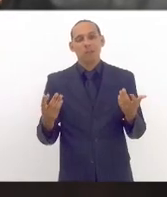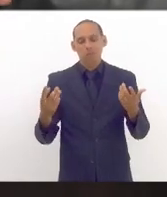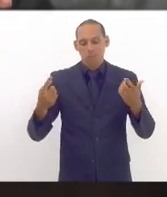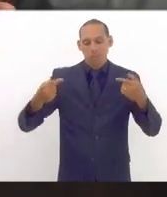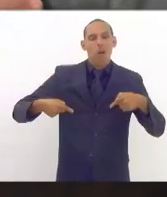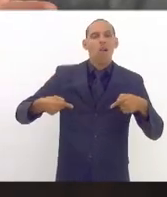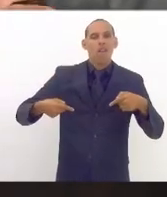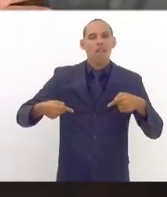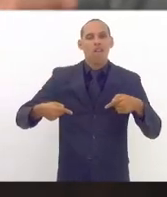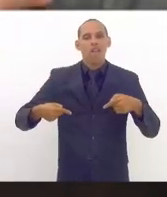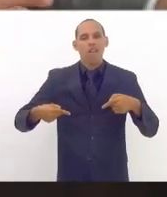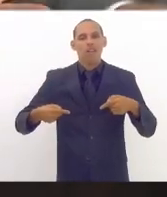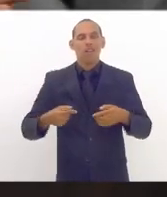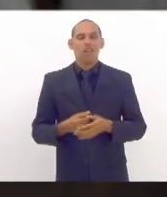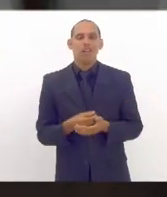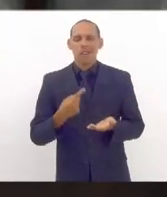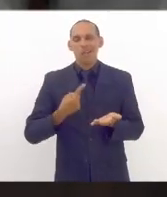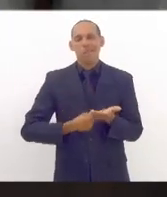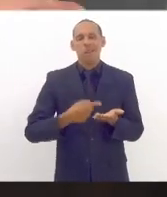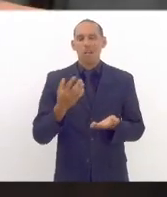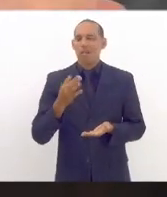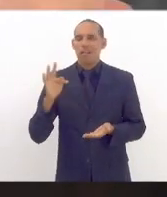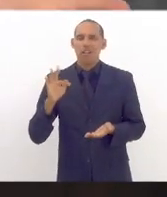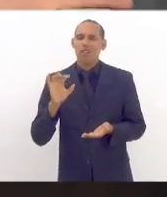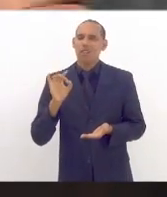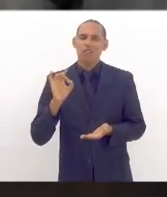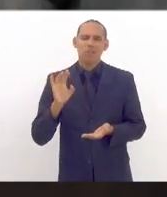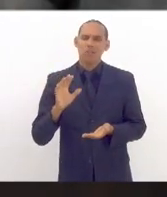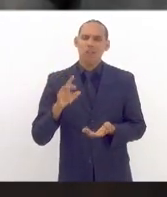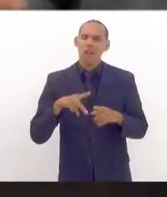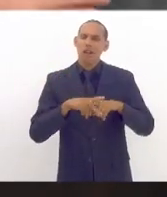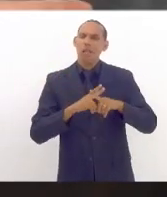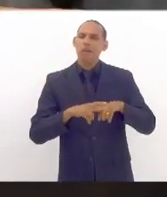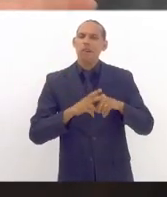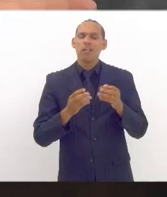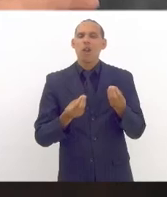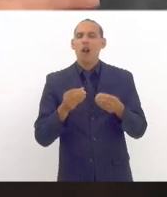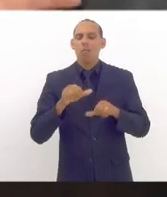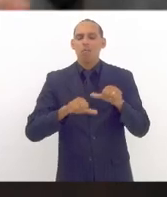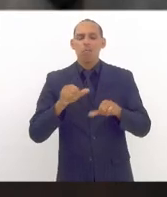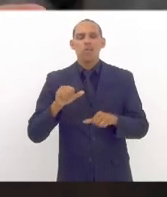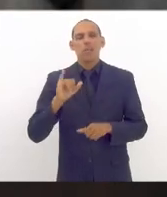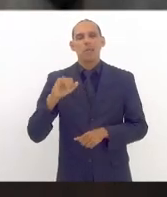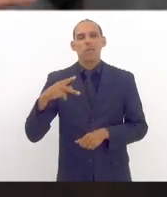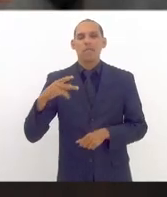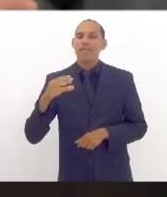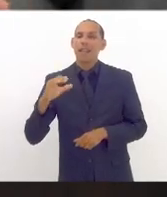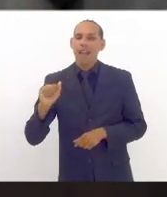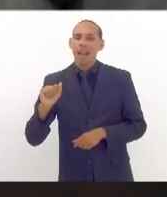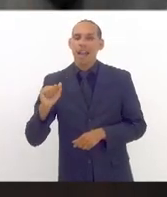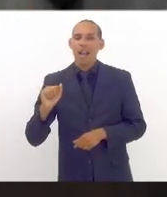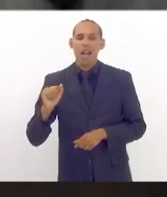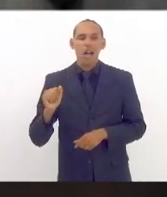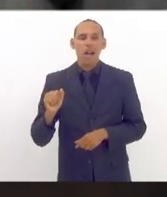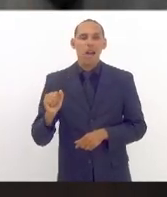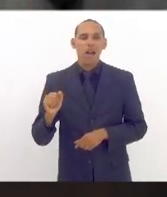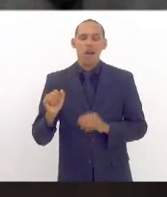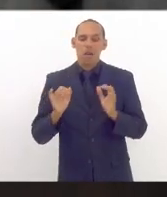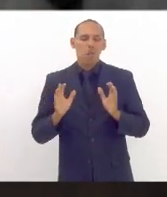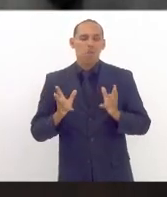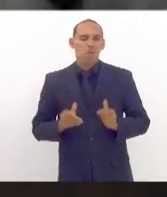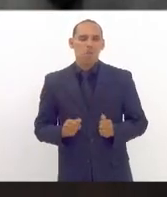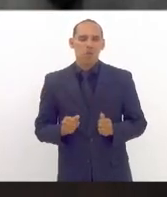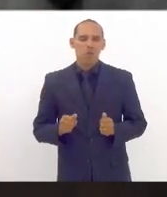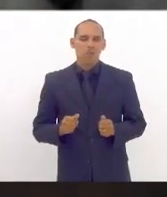esse pacto federativo a dívida só pode corrigir pelo IPCA puro vovó viu a uva até